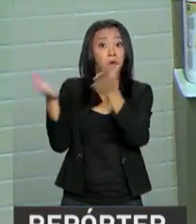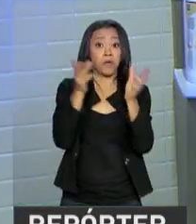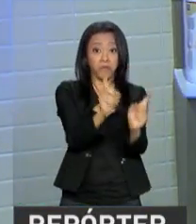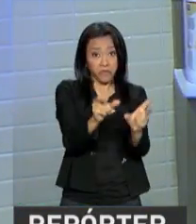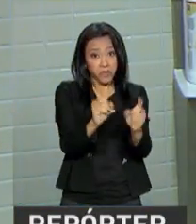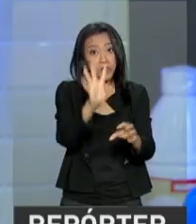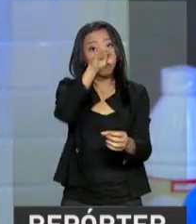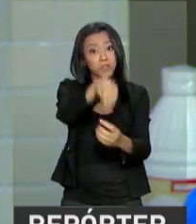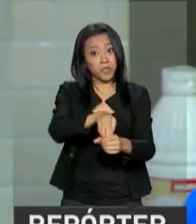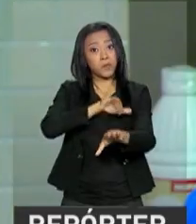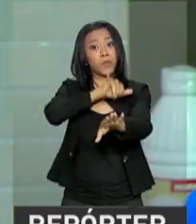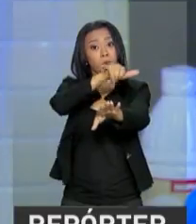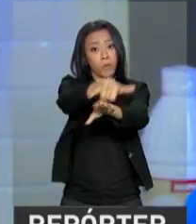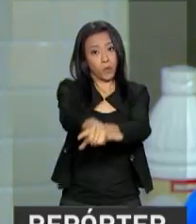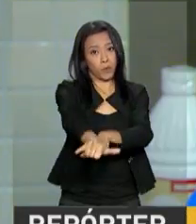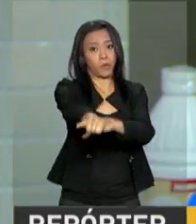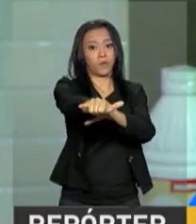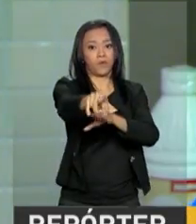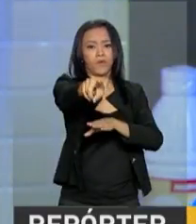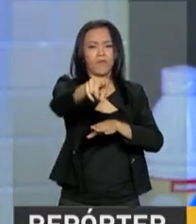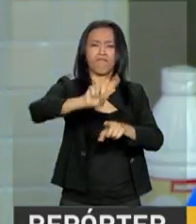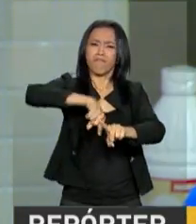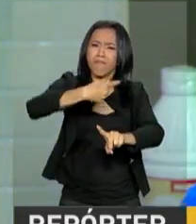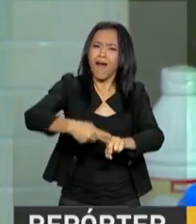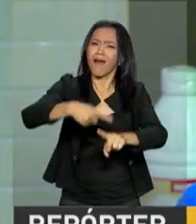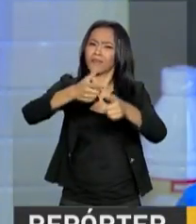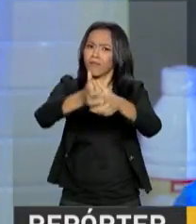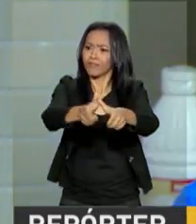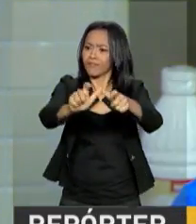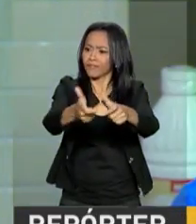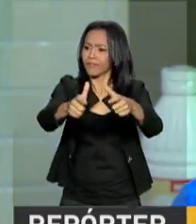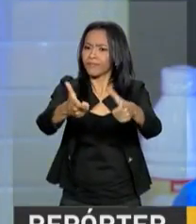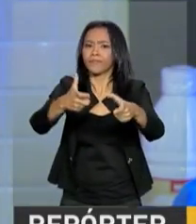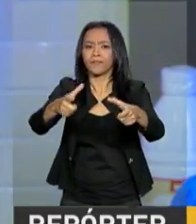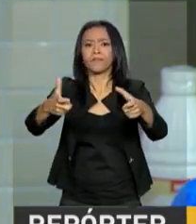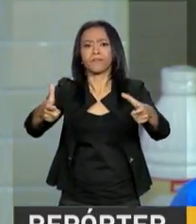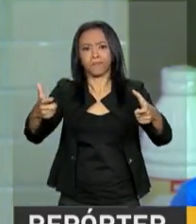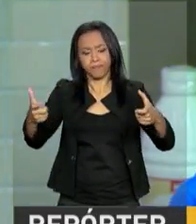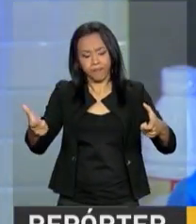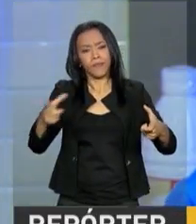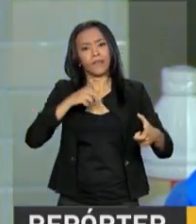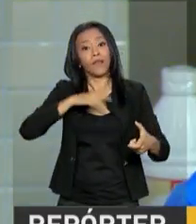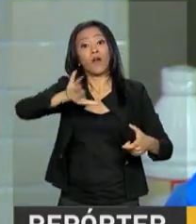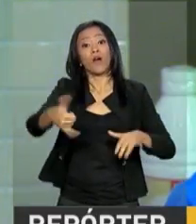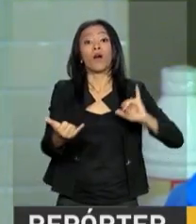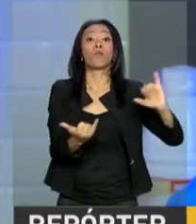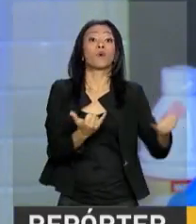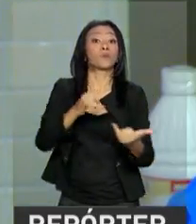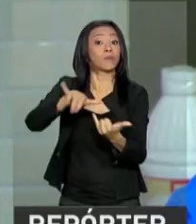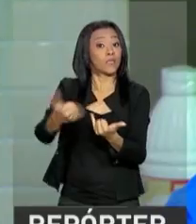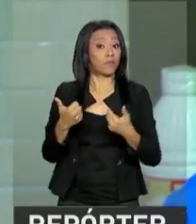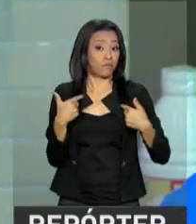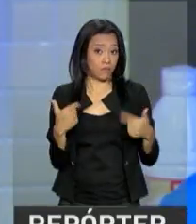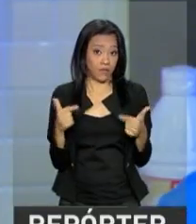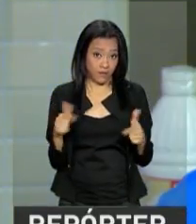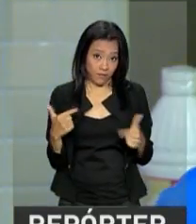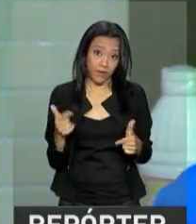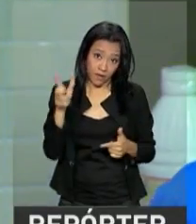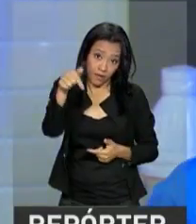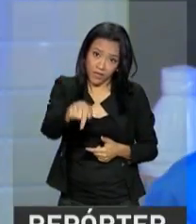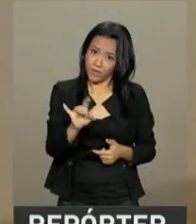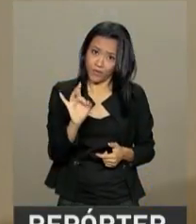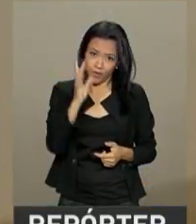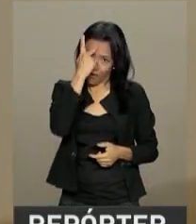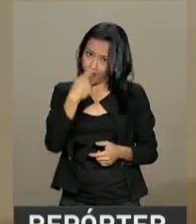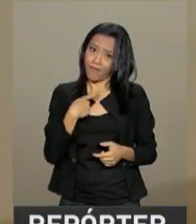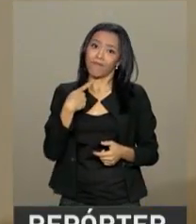tem um desejo que cresça mais e mais né que haja mais oportunidade para também para trabalhar com os outros não só pra